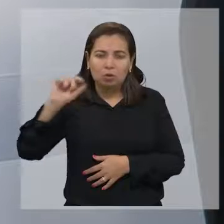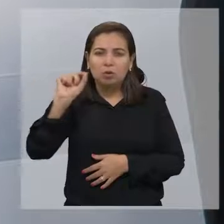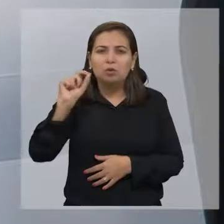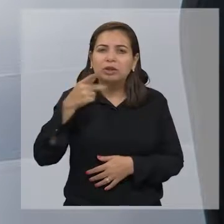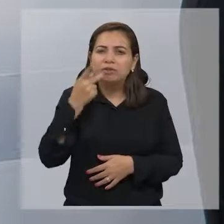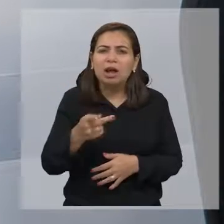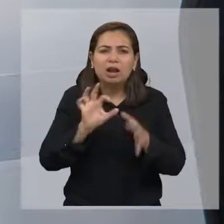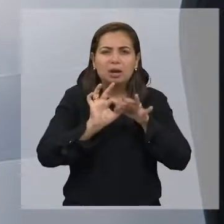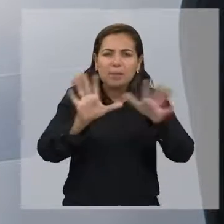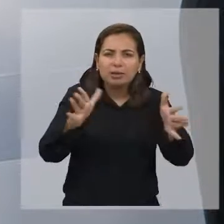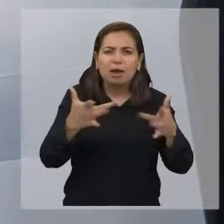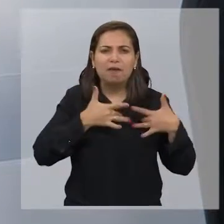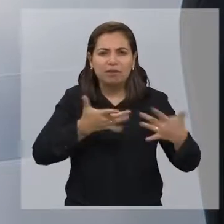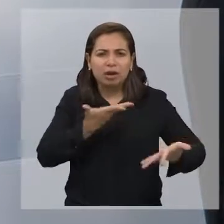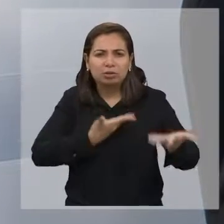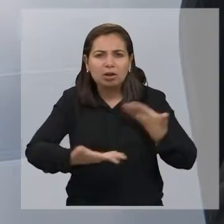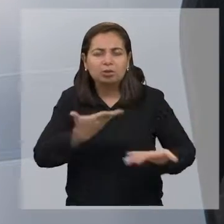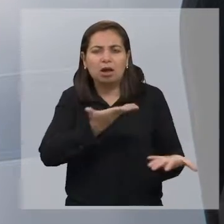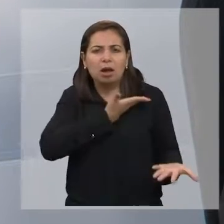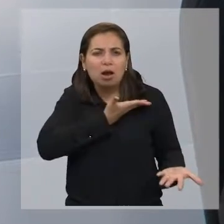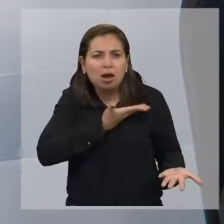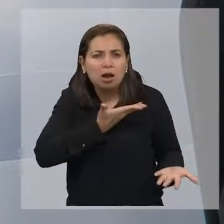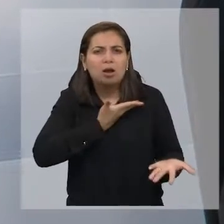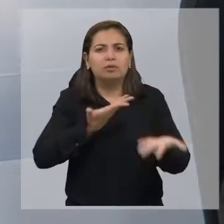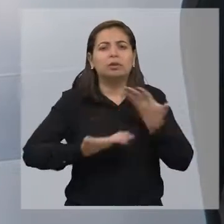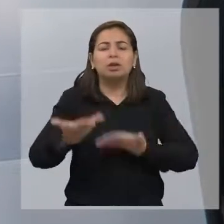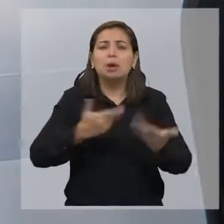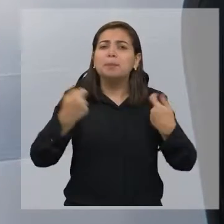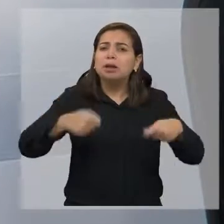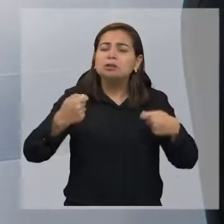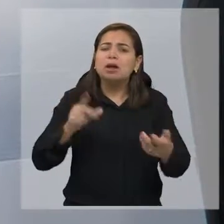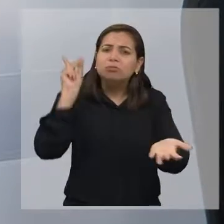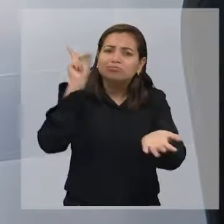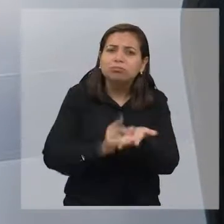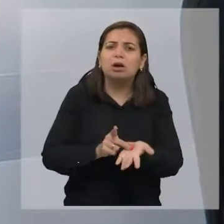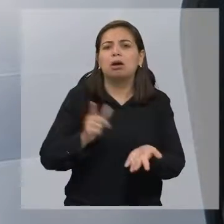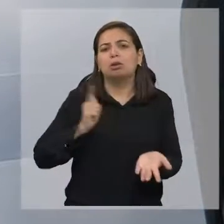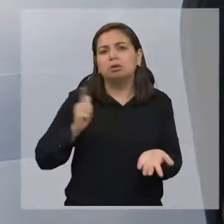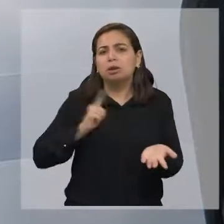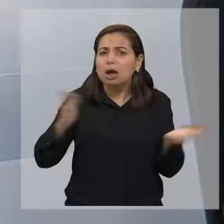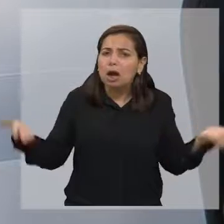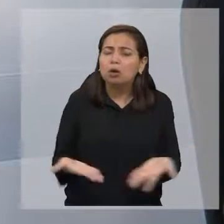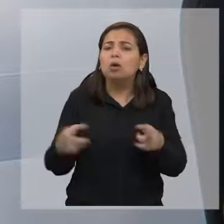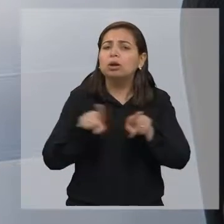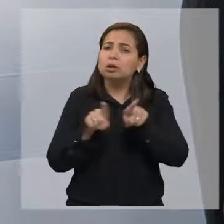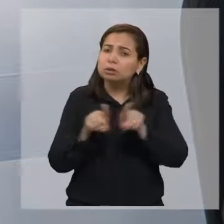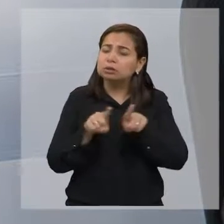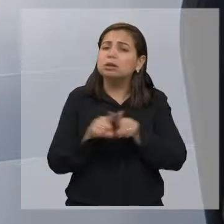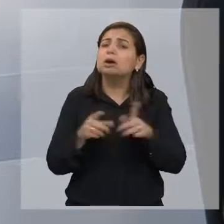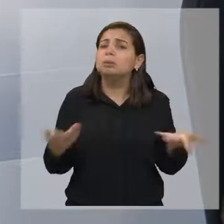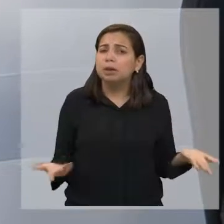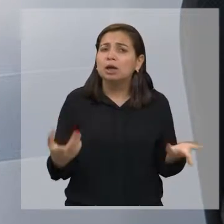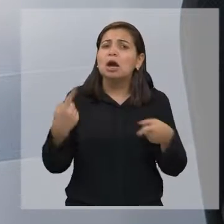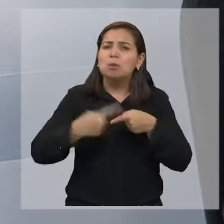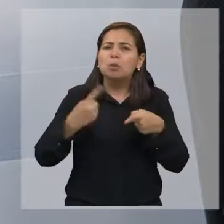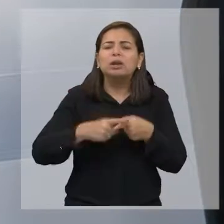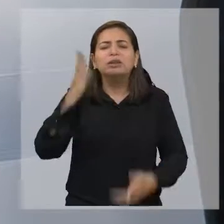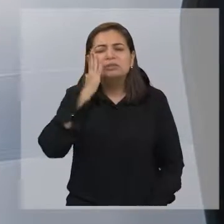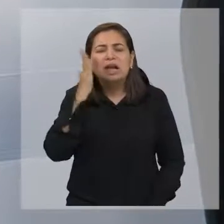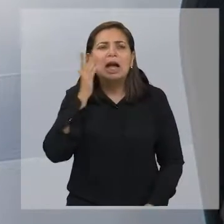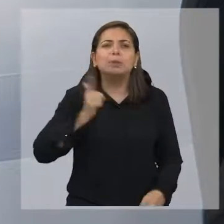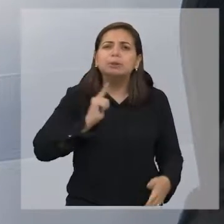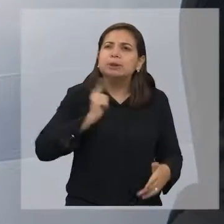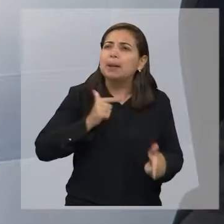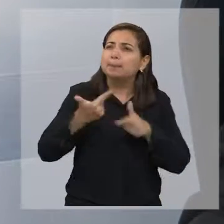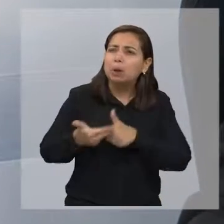fraternidade. Cada vez mais precisamos consolidar esses valores diante de uma sanha obscurantista mesmo, de escuridão, de trevas,